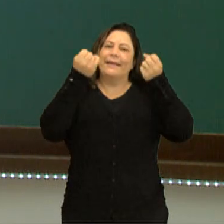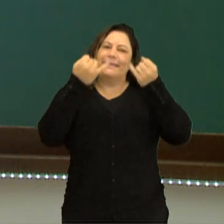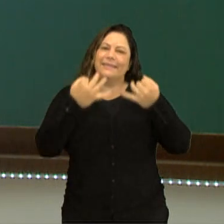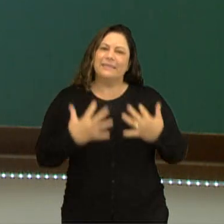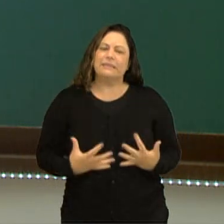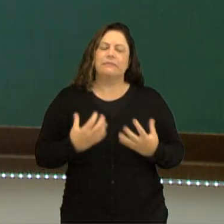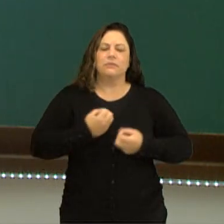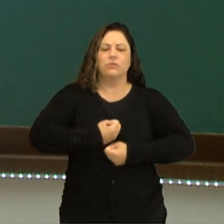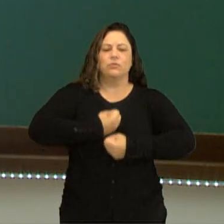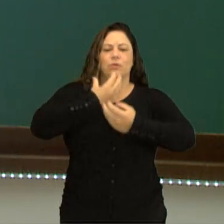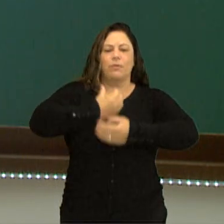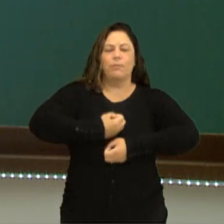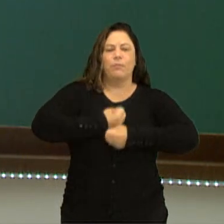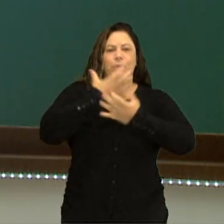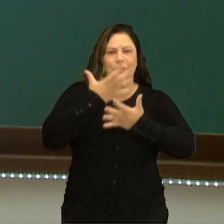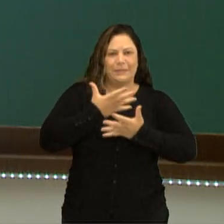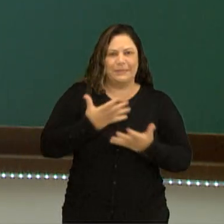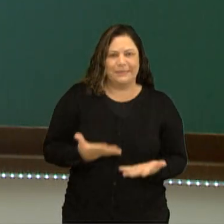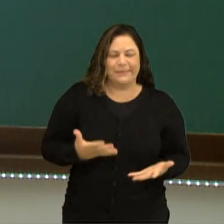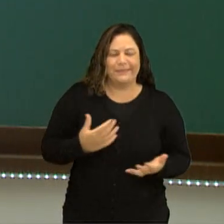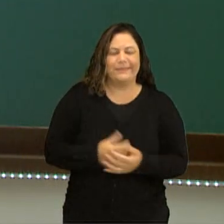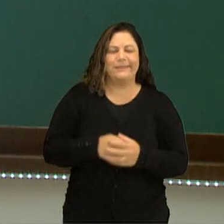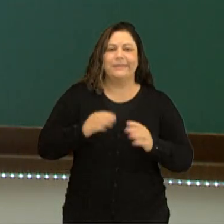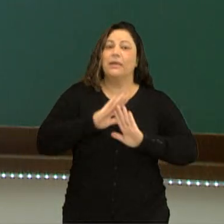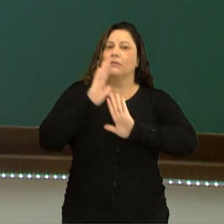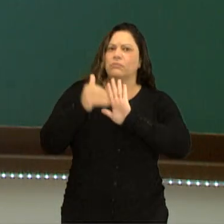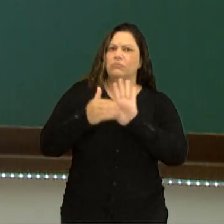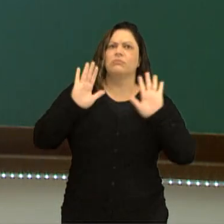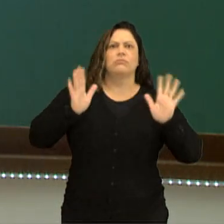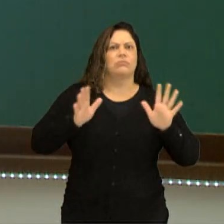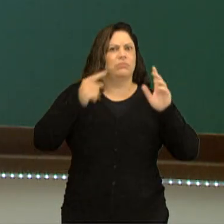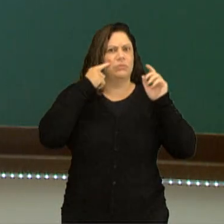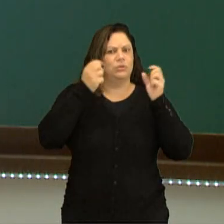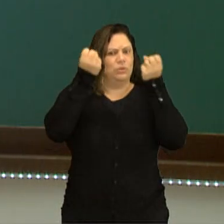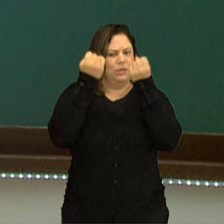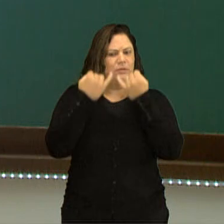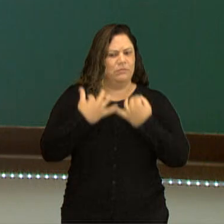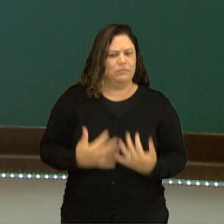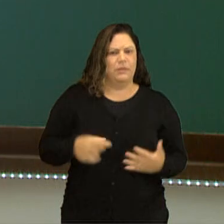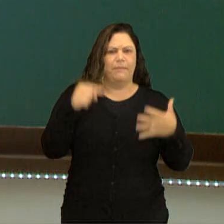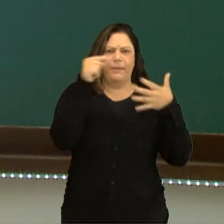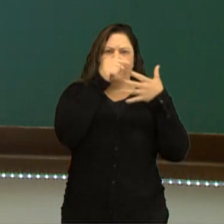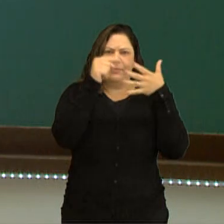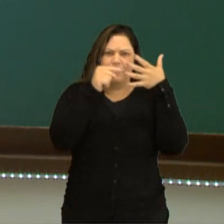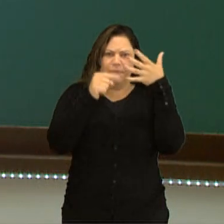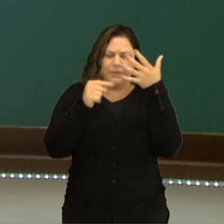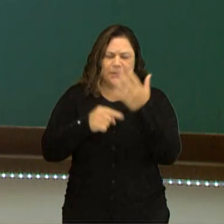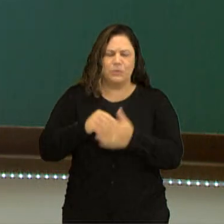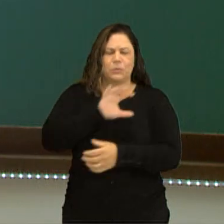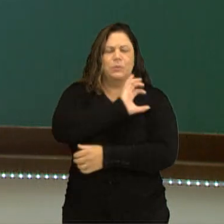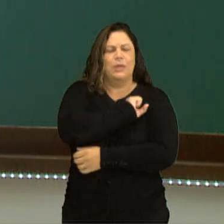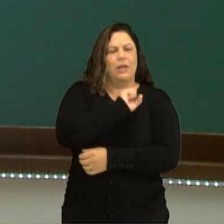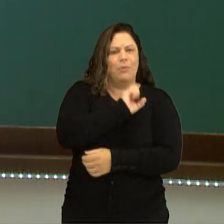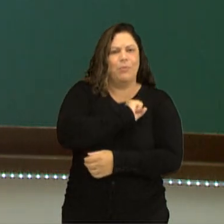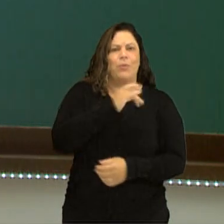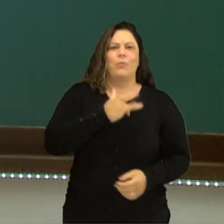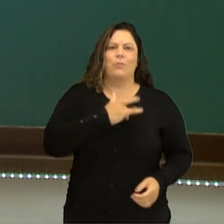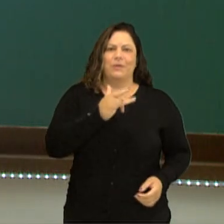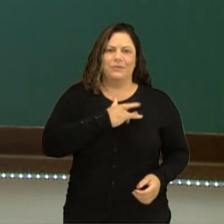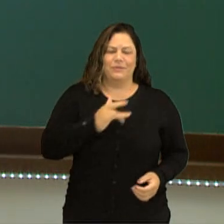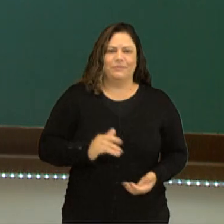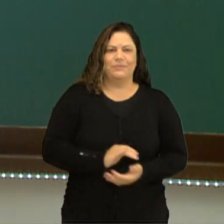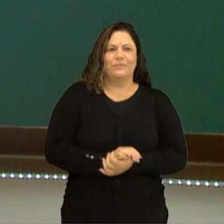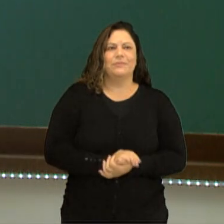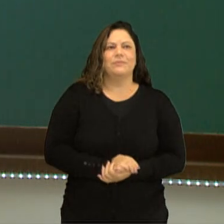uma poesia, pois eles expressam tudo isso que já mencionamos, várias coisas relacionadas ao amor, à paixão.